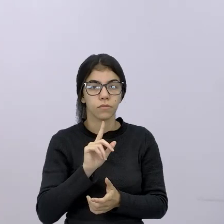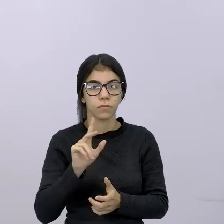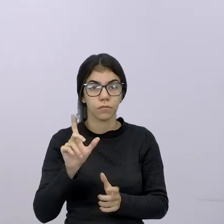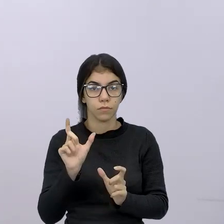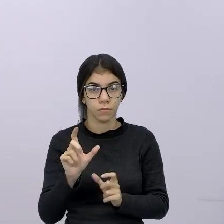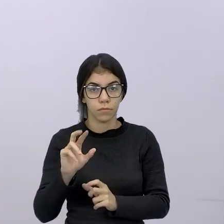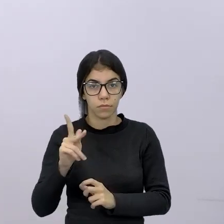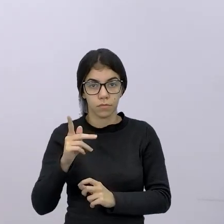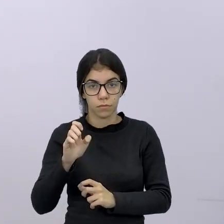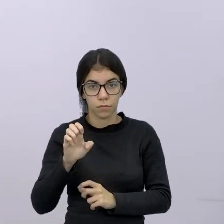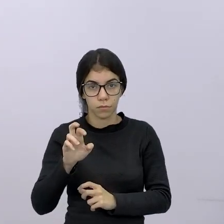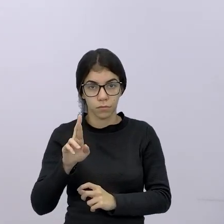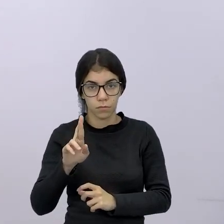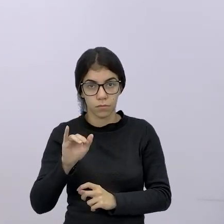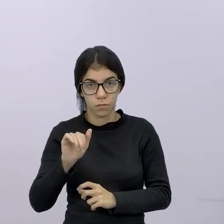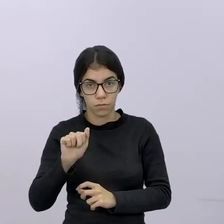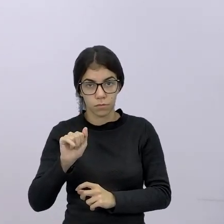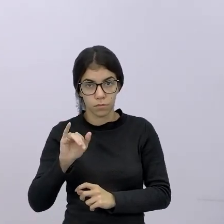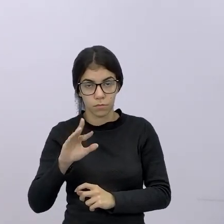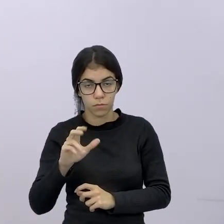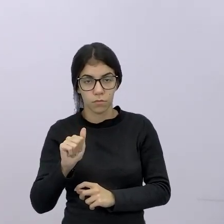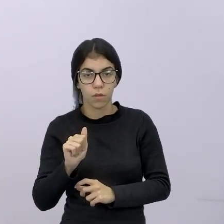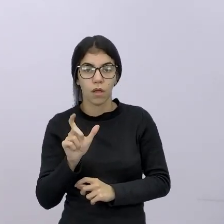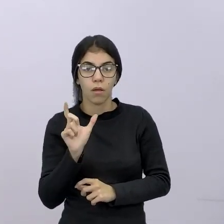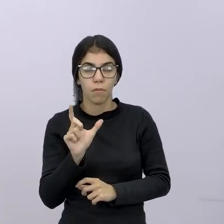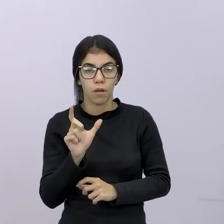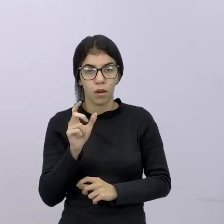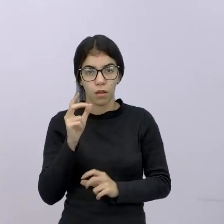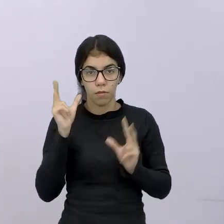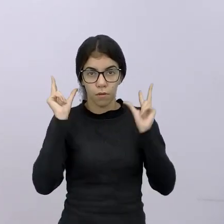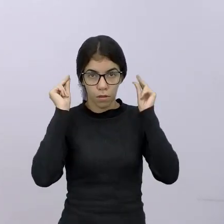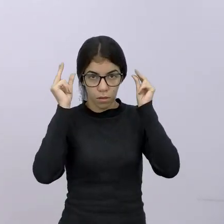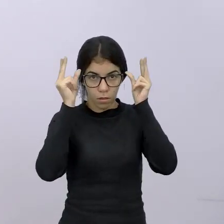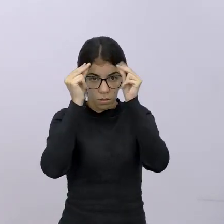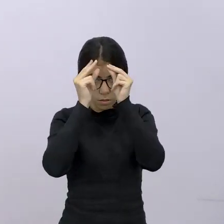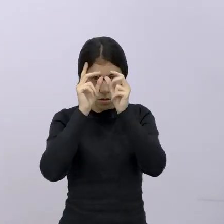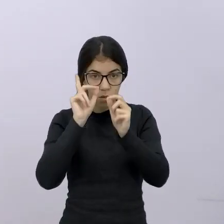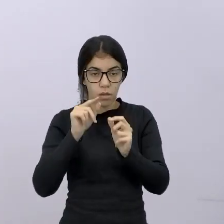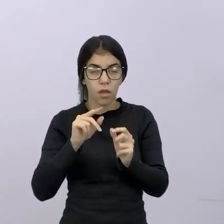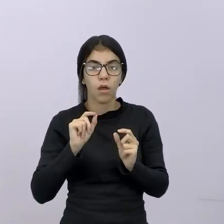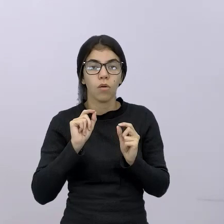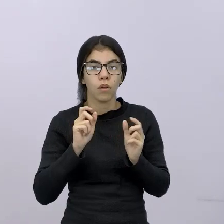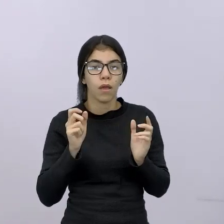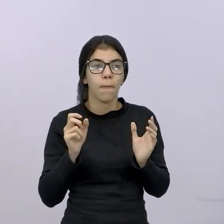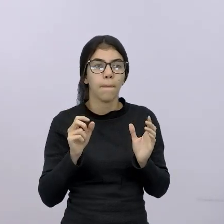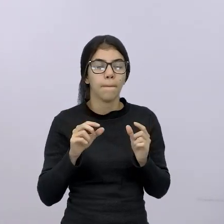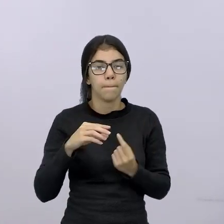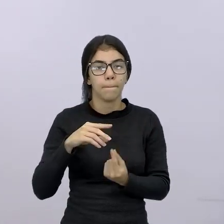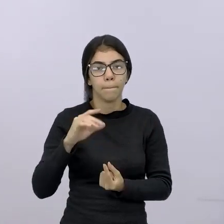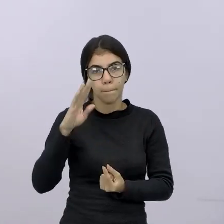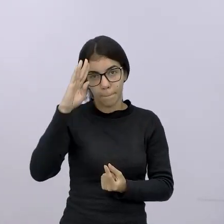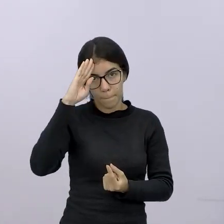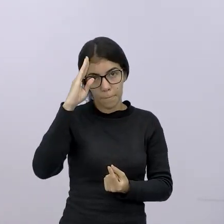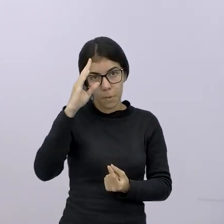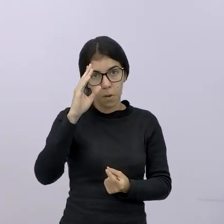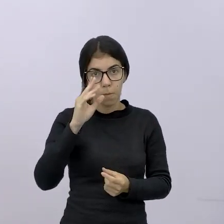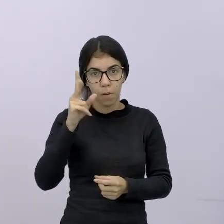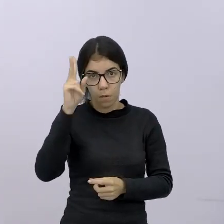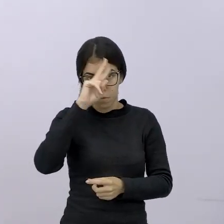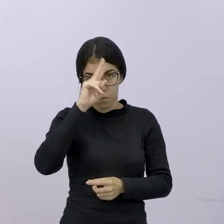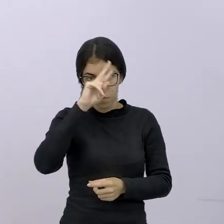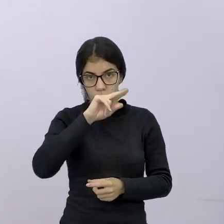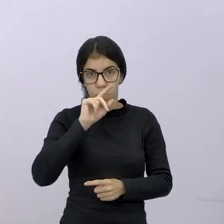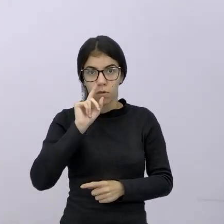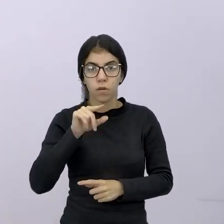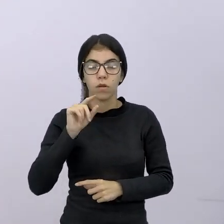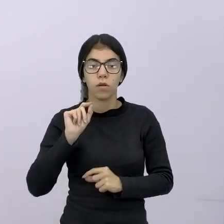a palavra grega eu enfatizei bastante a dimensão que é da história, que é justamente